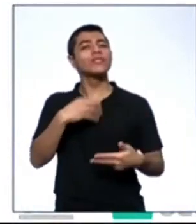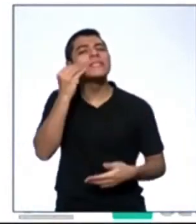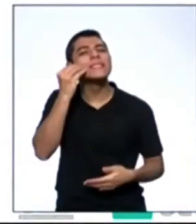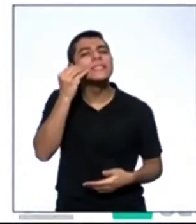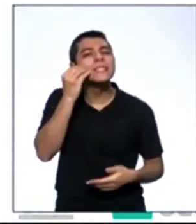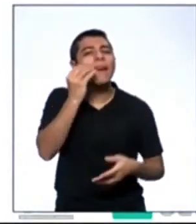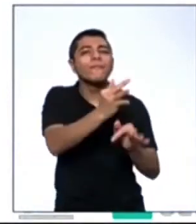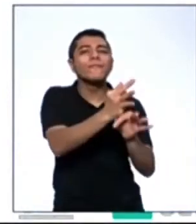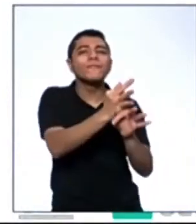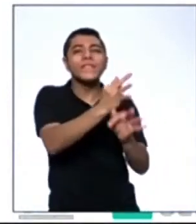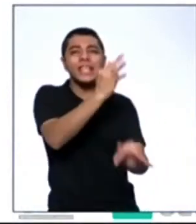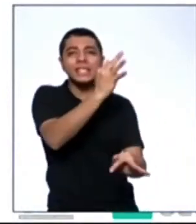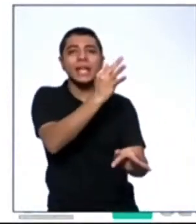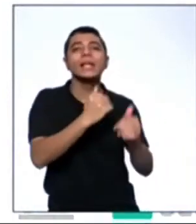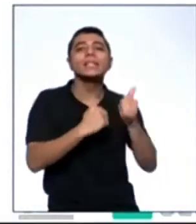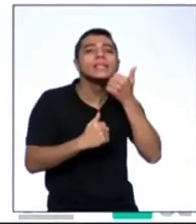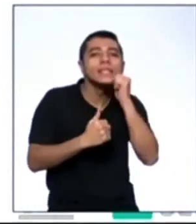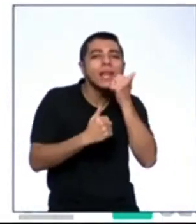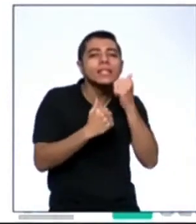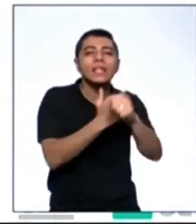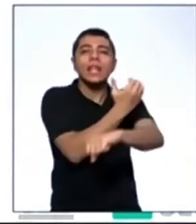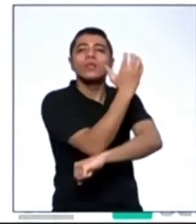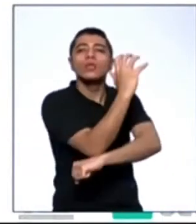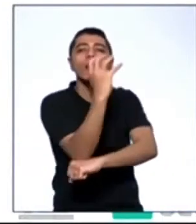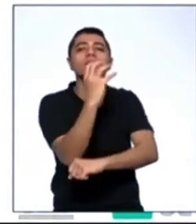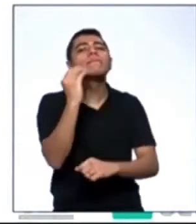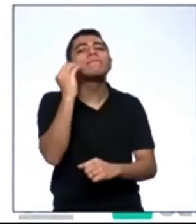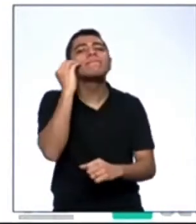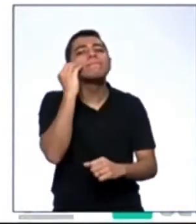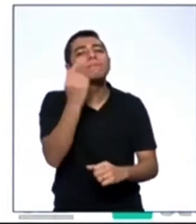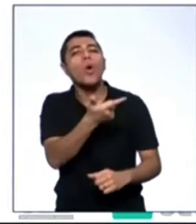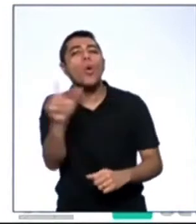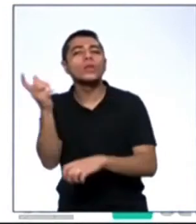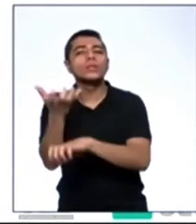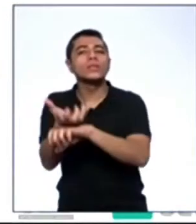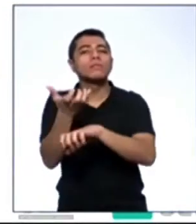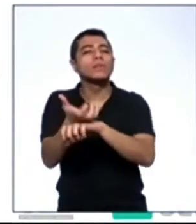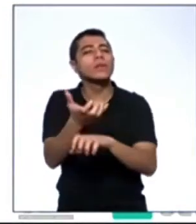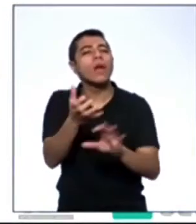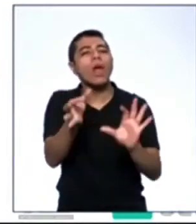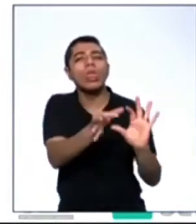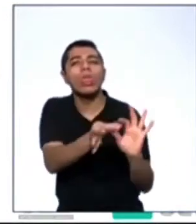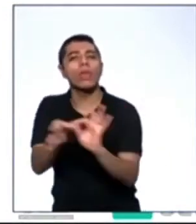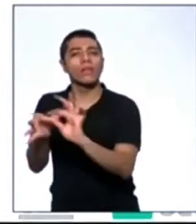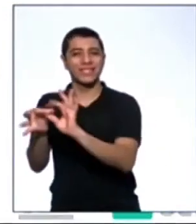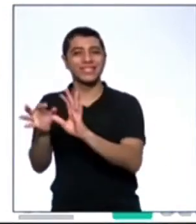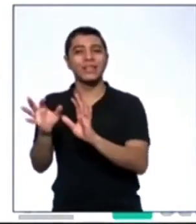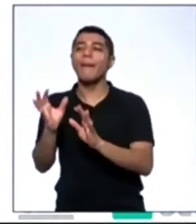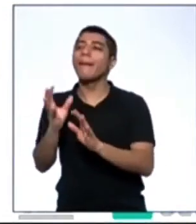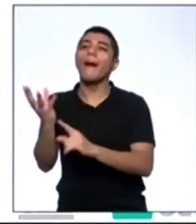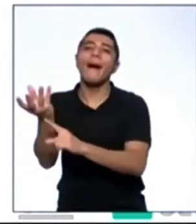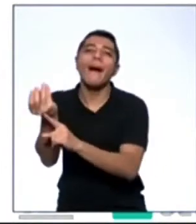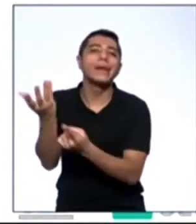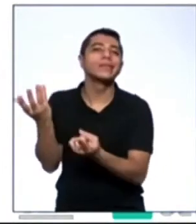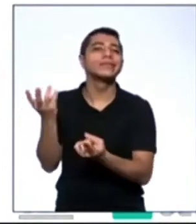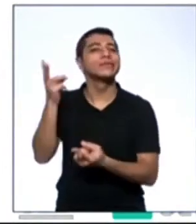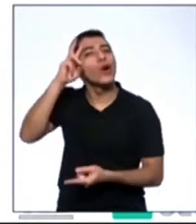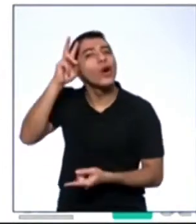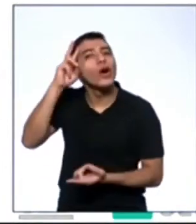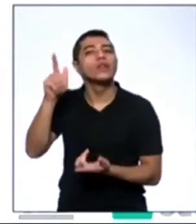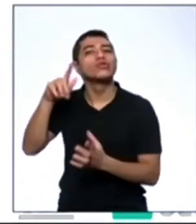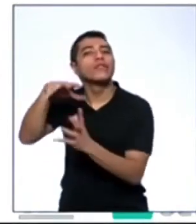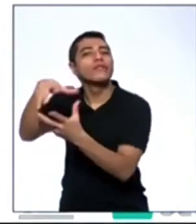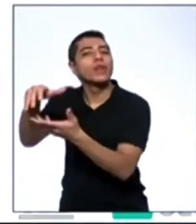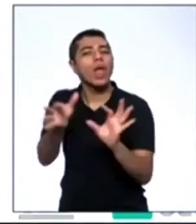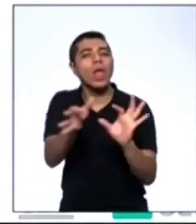né, disciplina fora dela, como por exemplo artes, história, geografia, né? Tem um trecho